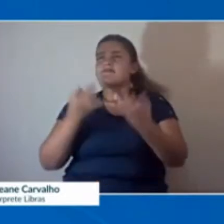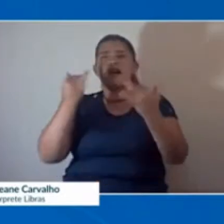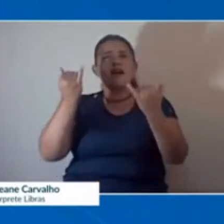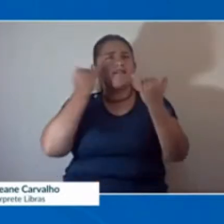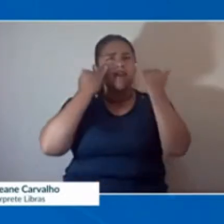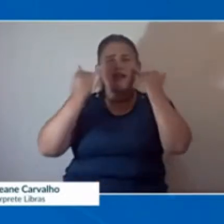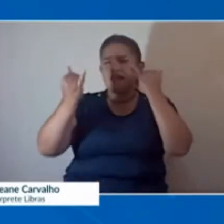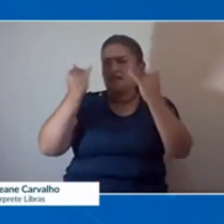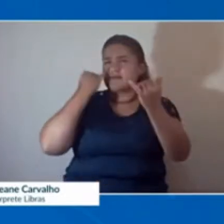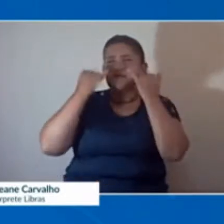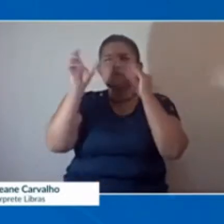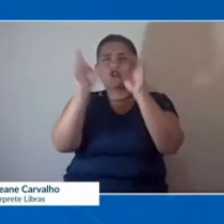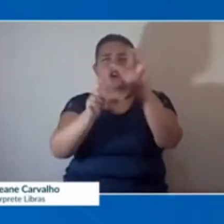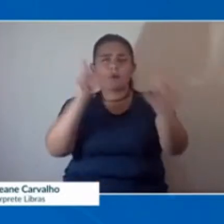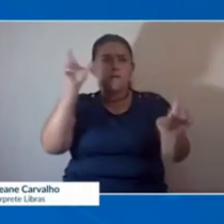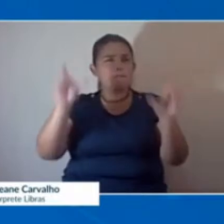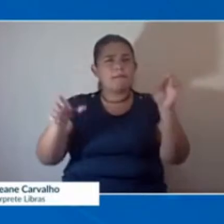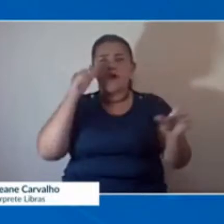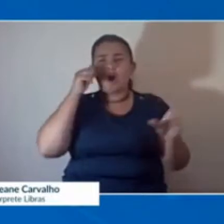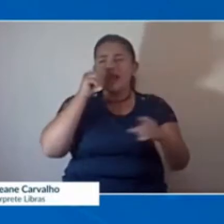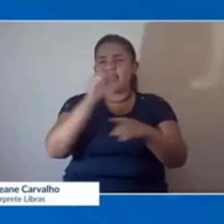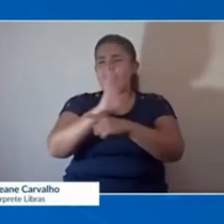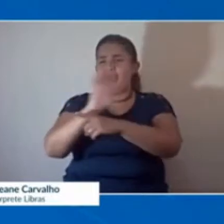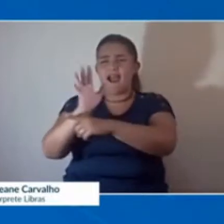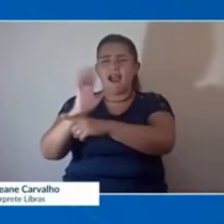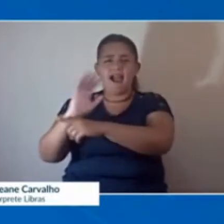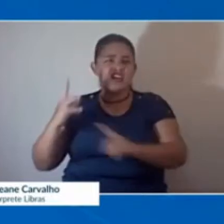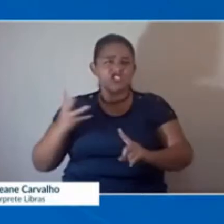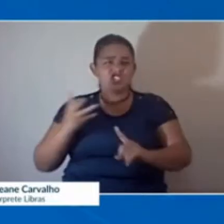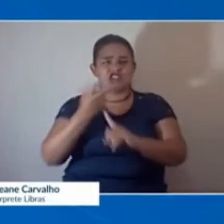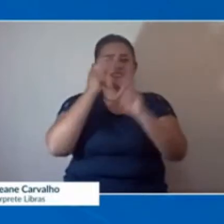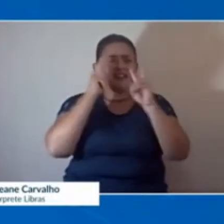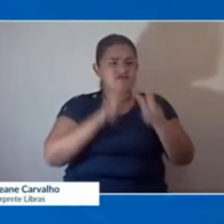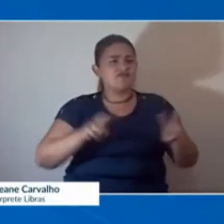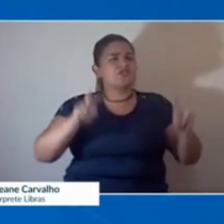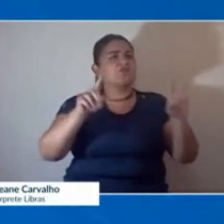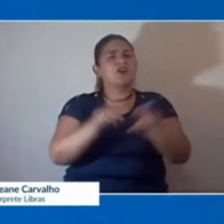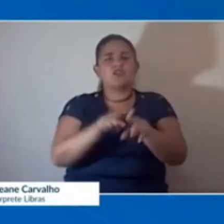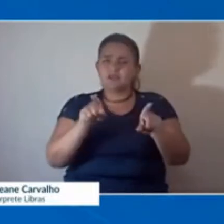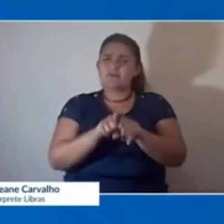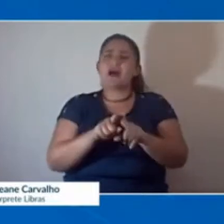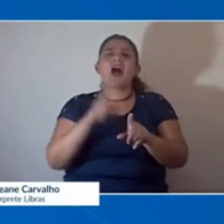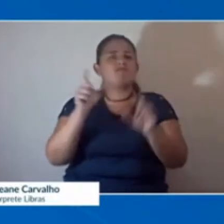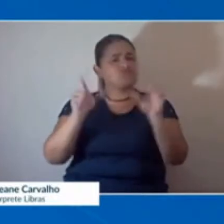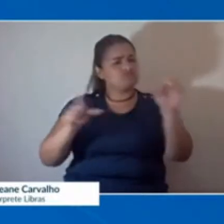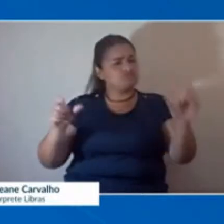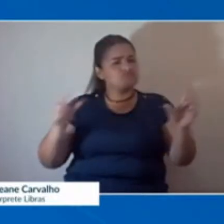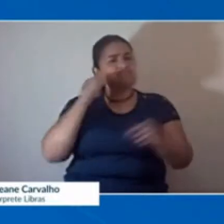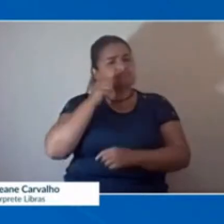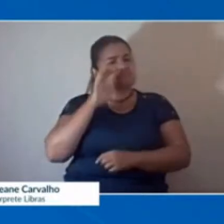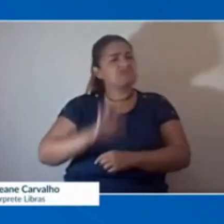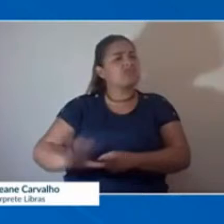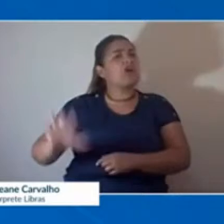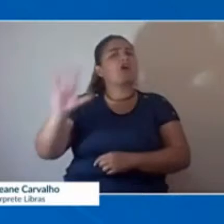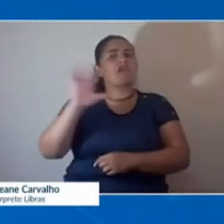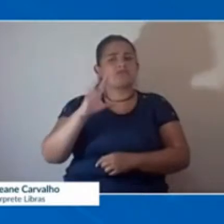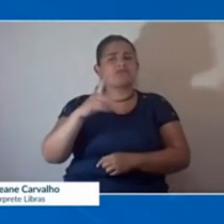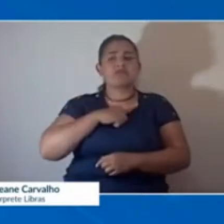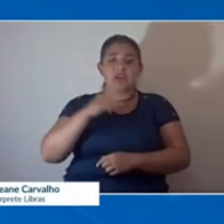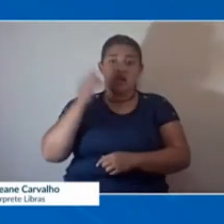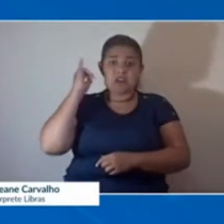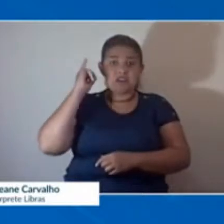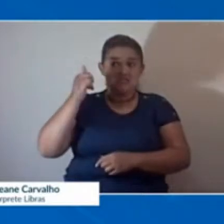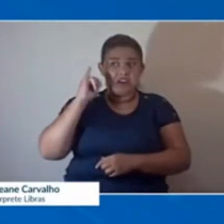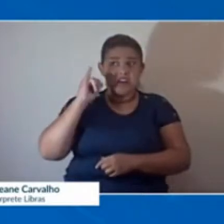no cinema e nas artes visuais de uma forma geral. São narrativas muito plurais, de